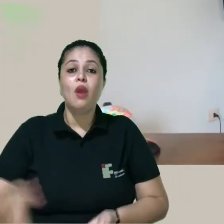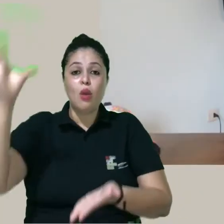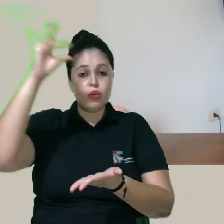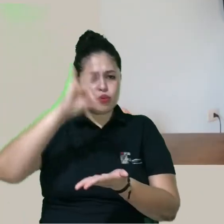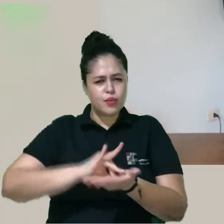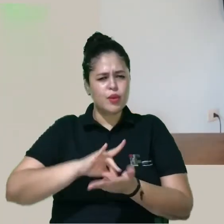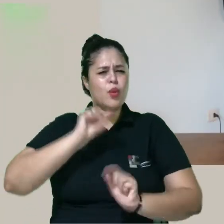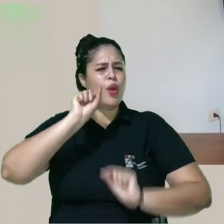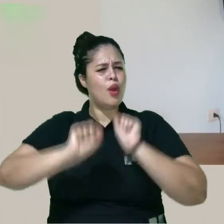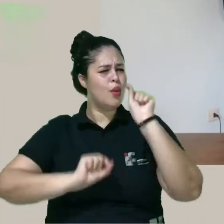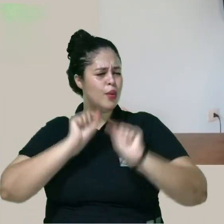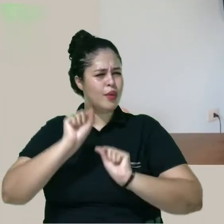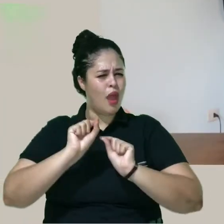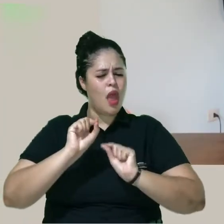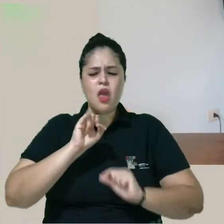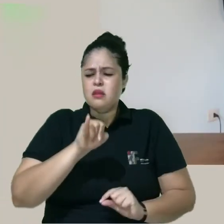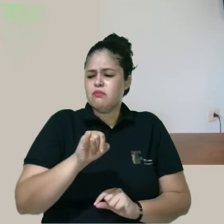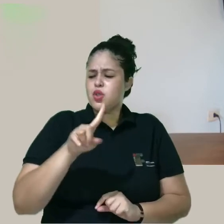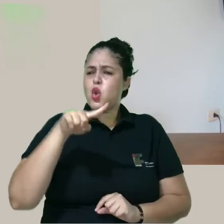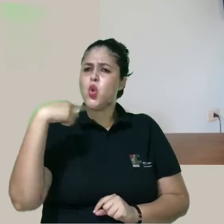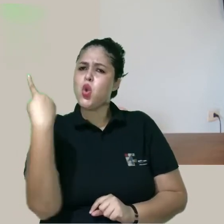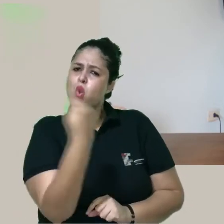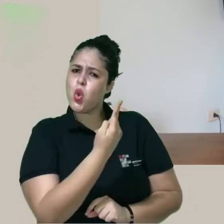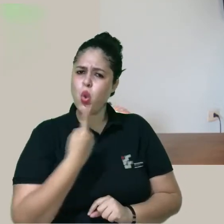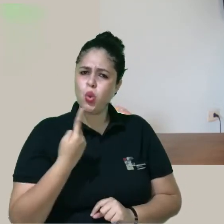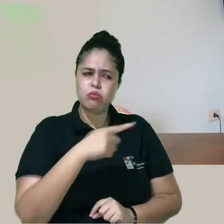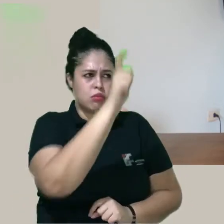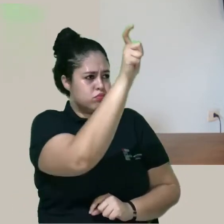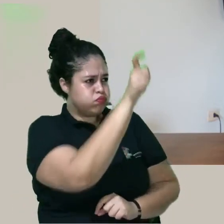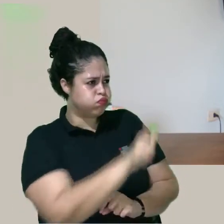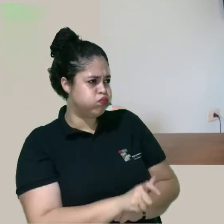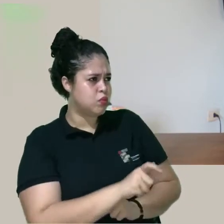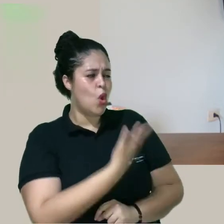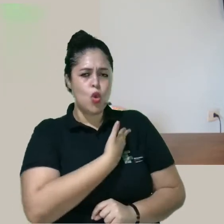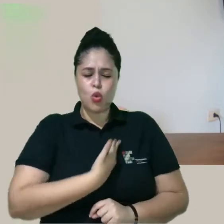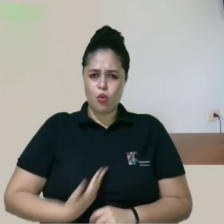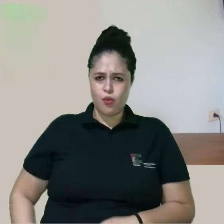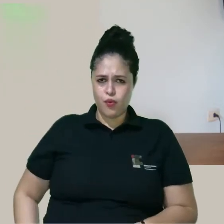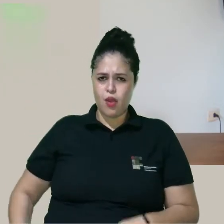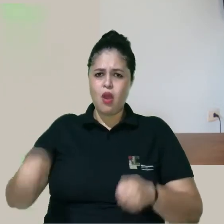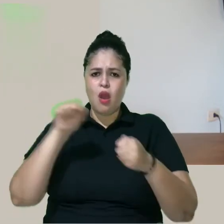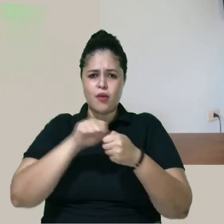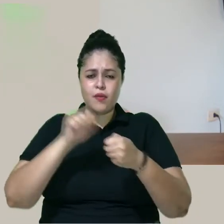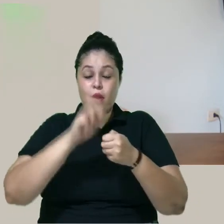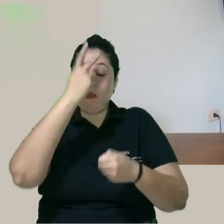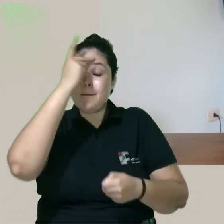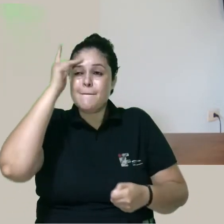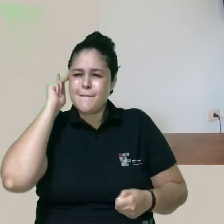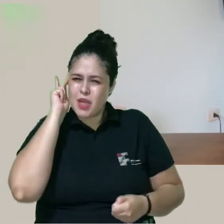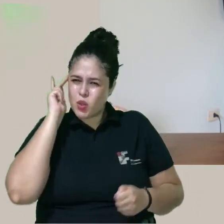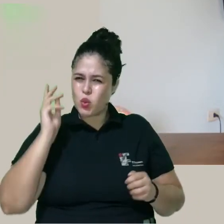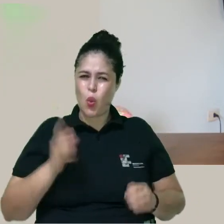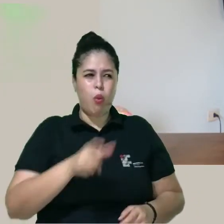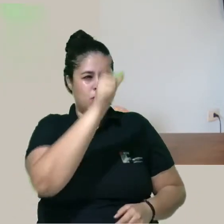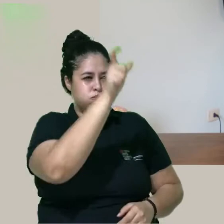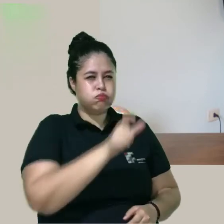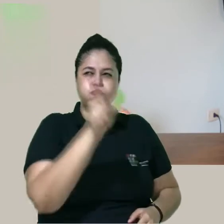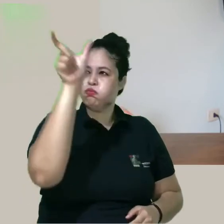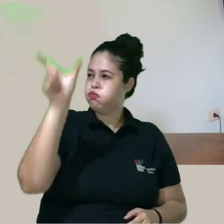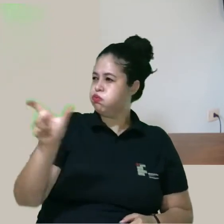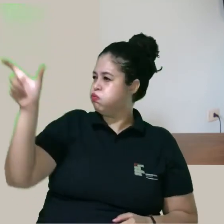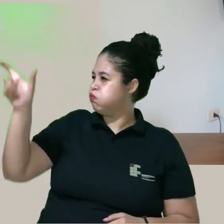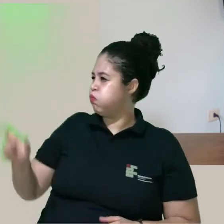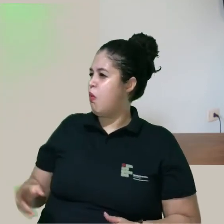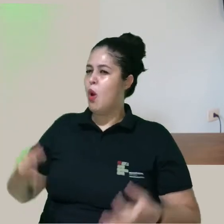O fato é que se nosso governo fosse constituído por pessoas mais íntegras